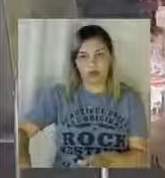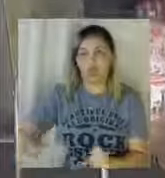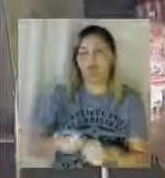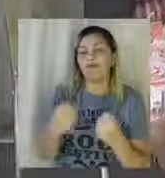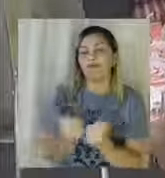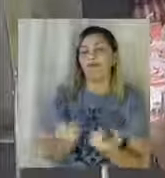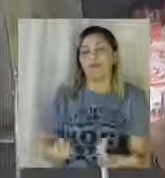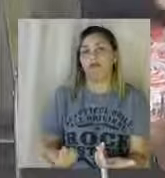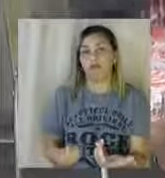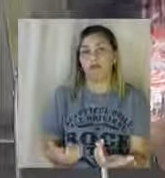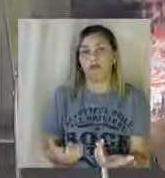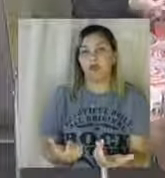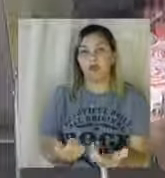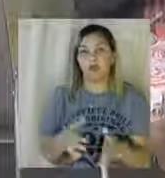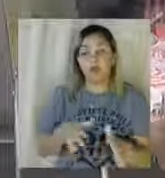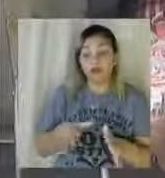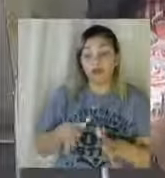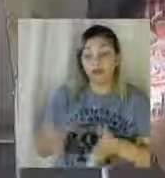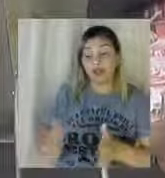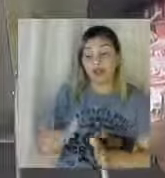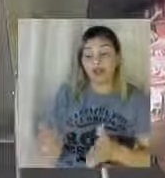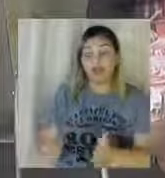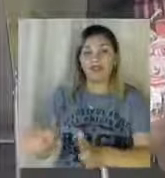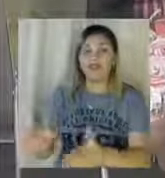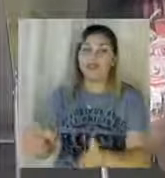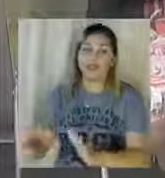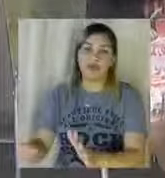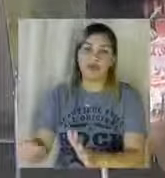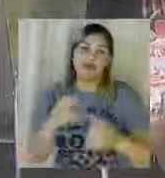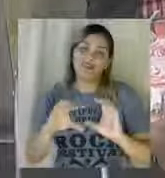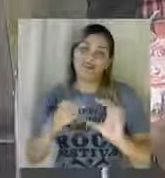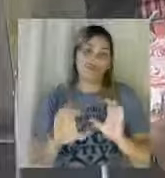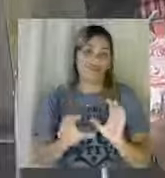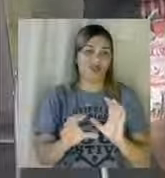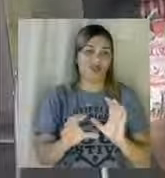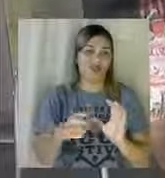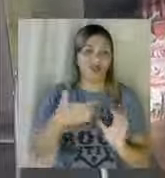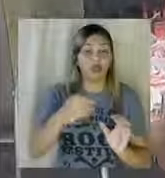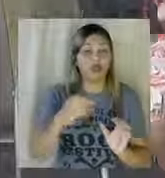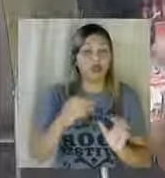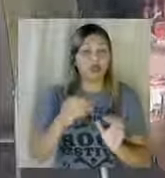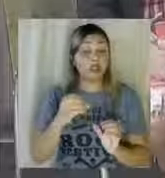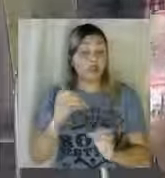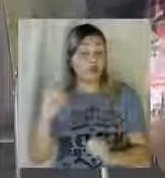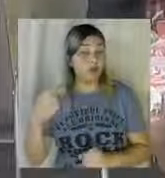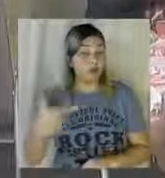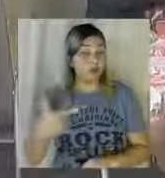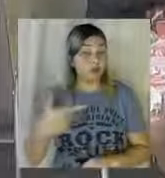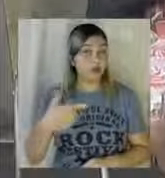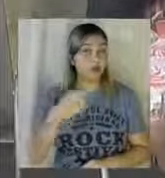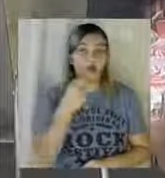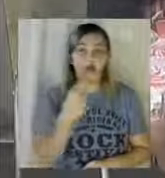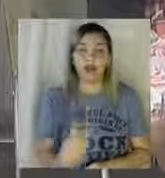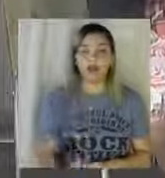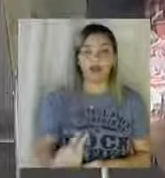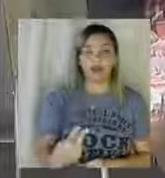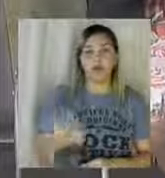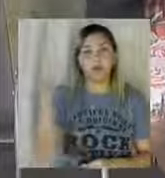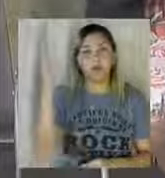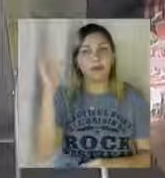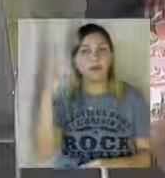falta mesmo, de acessibilidade da comunicação. E desde 2002, Libras é língua brasileira de sinais,